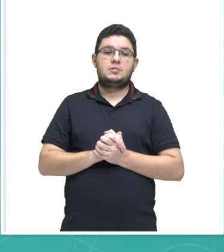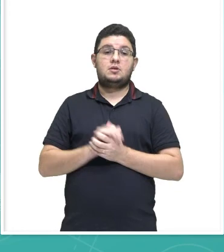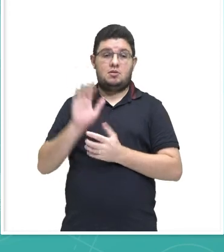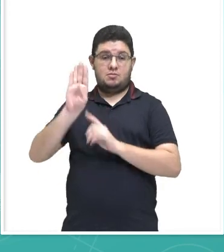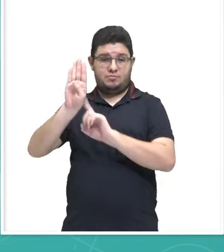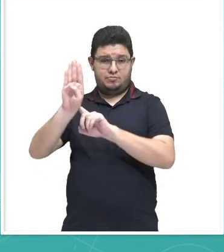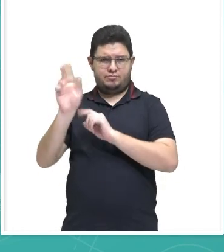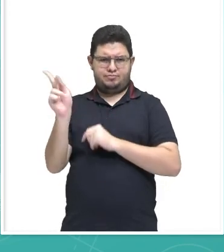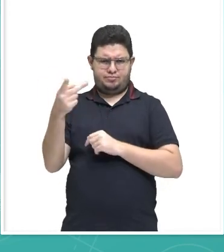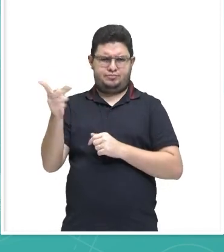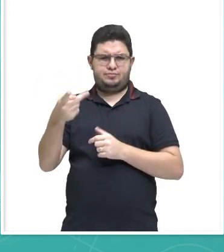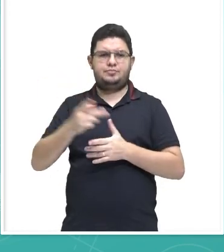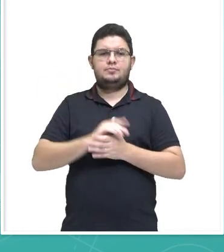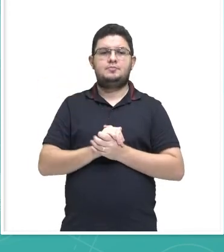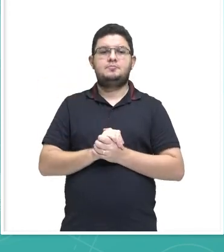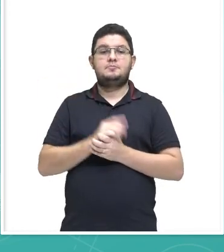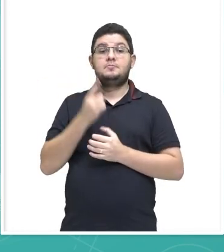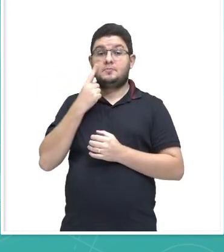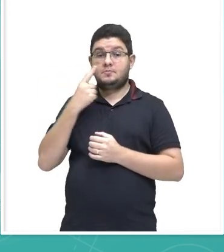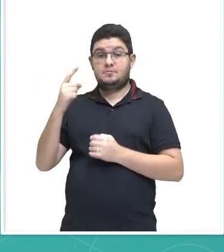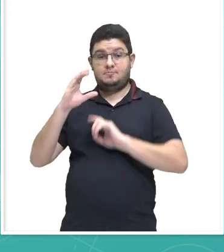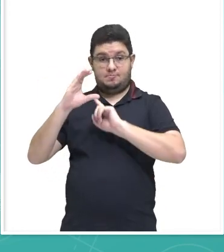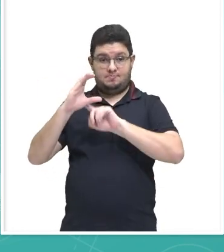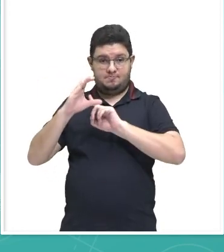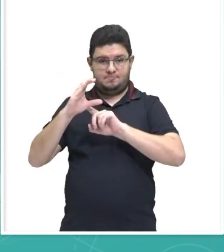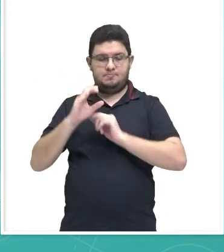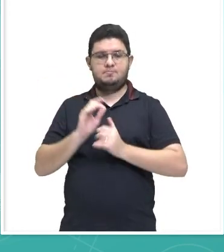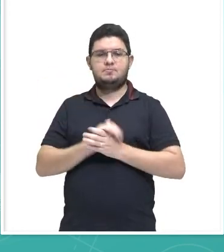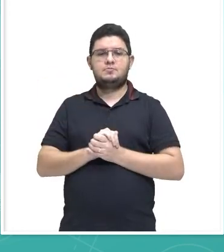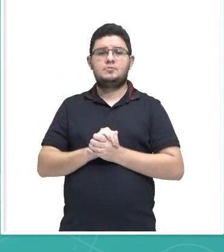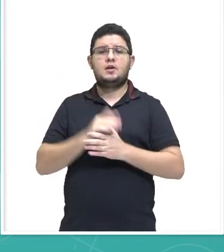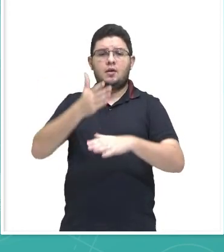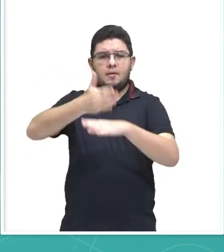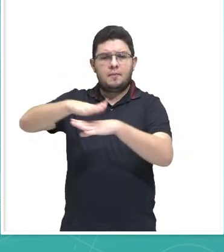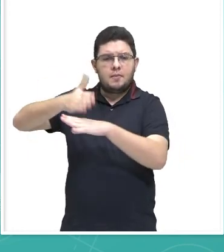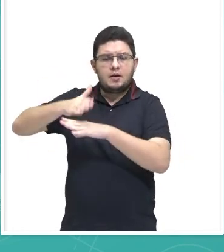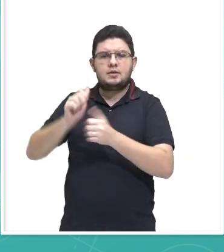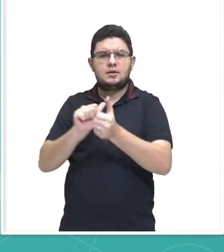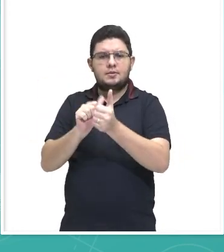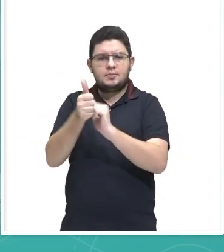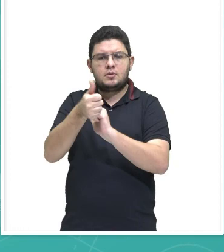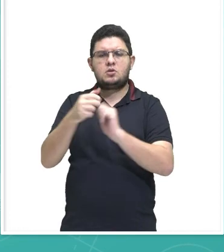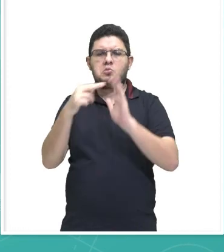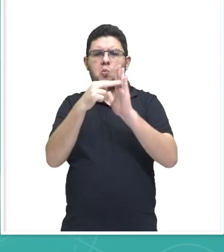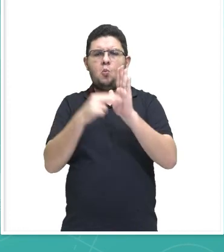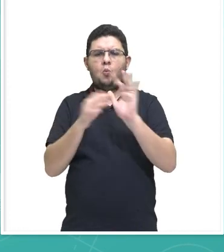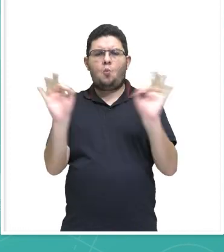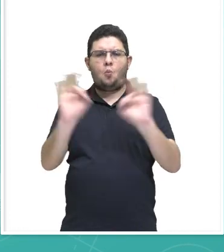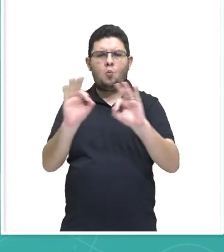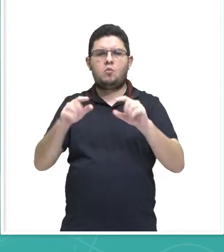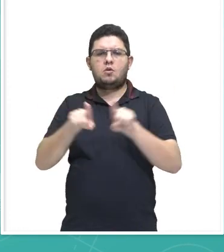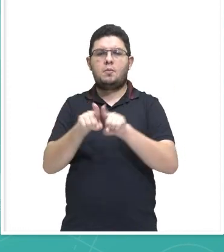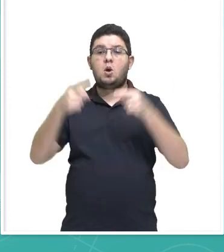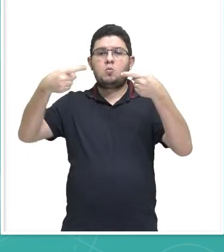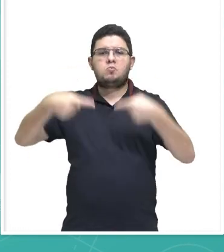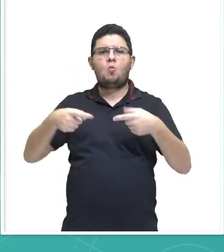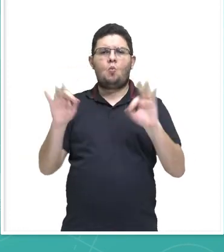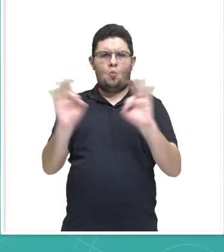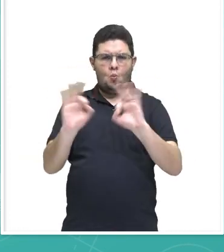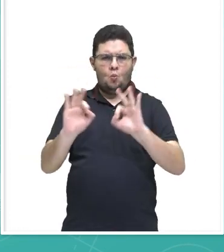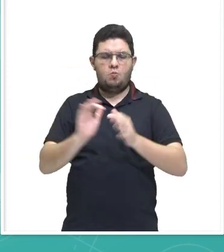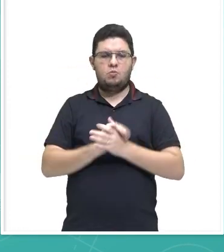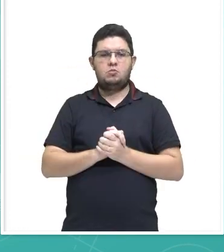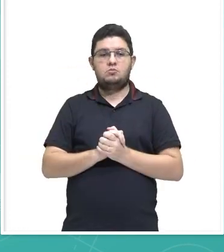errada. Vamos ver as outras. Letra C. São práticas esportivas sem regras e sem competição.